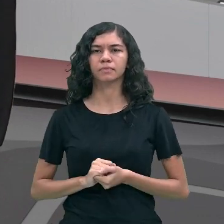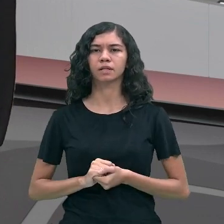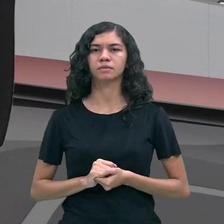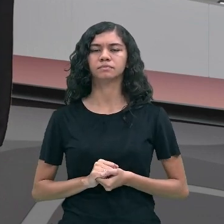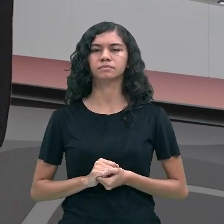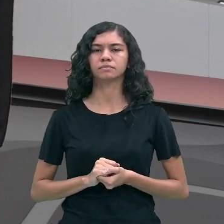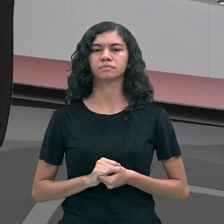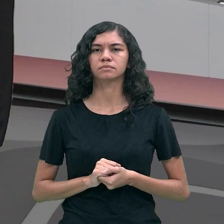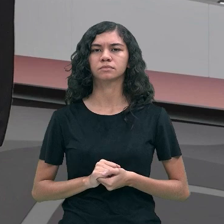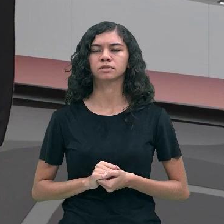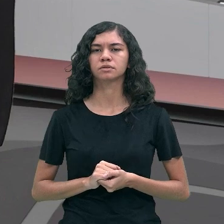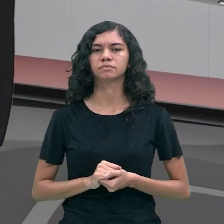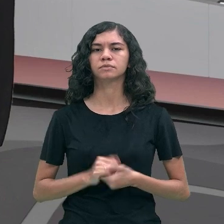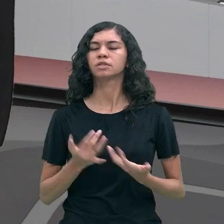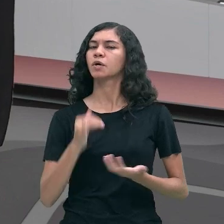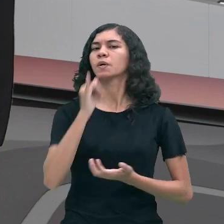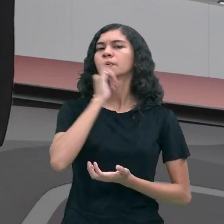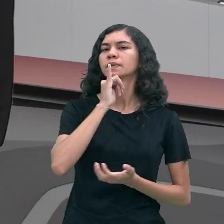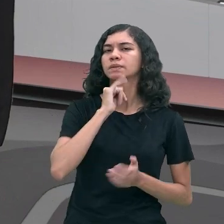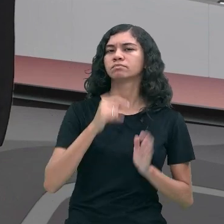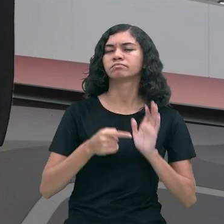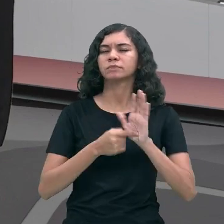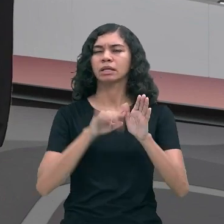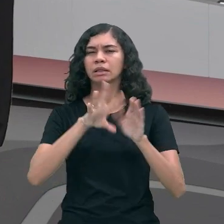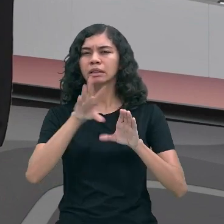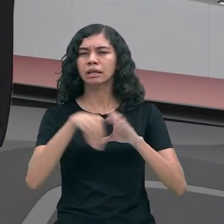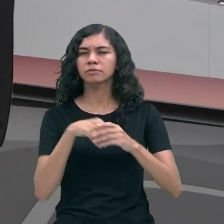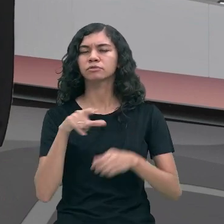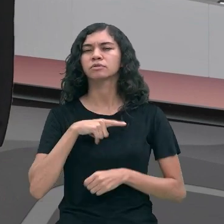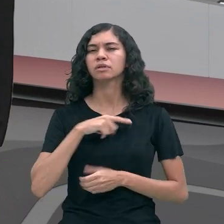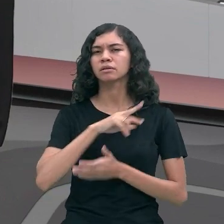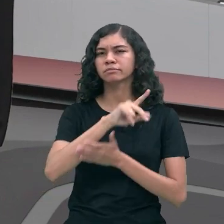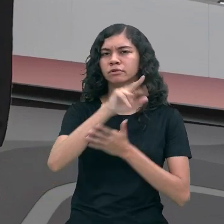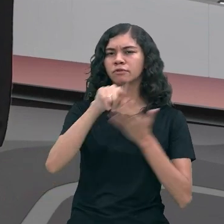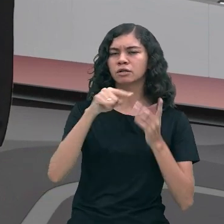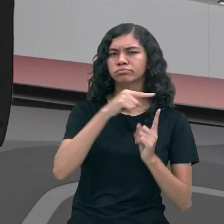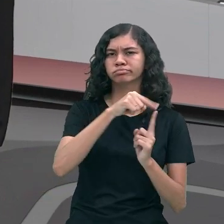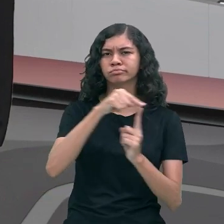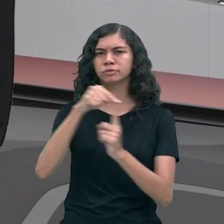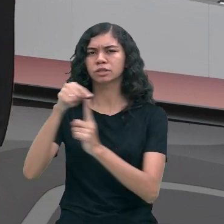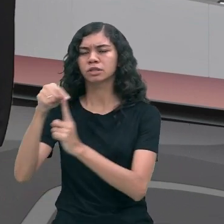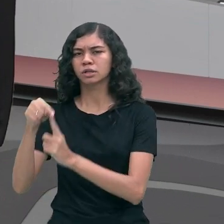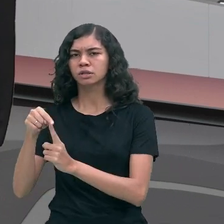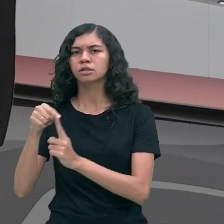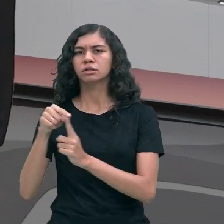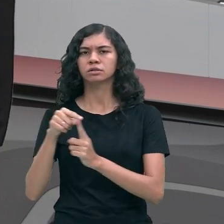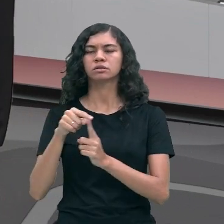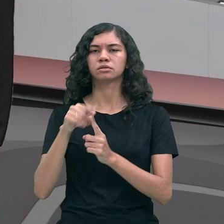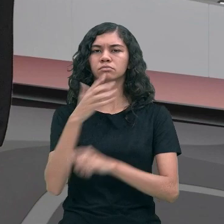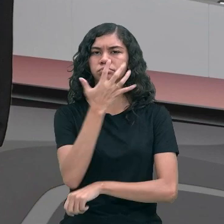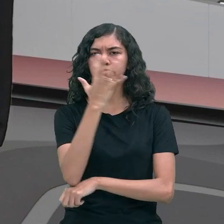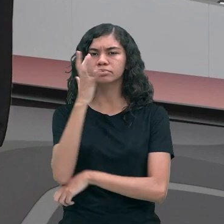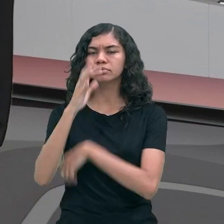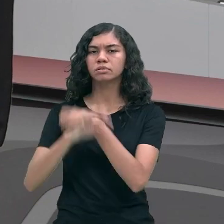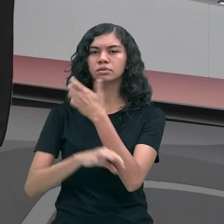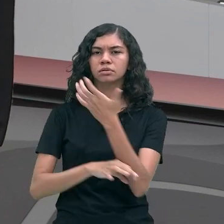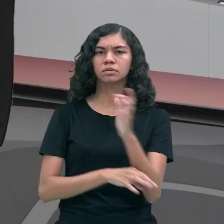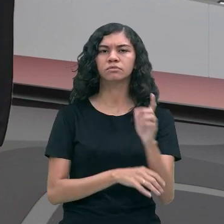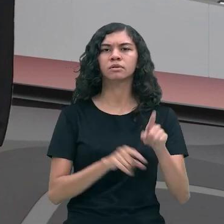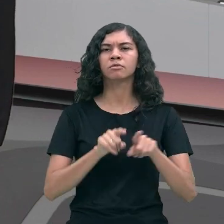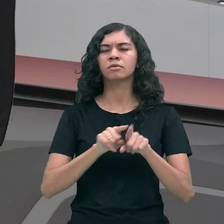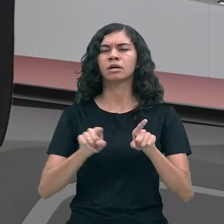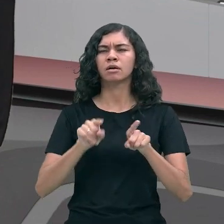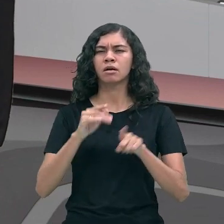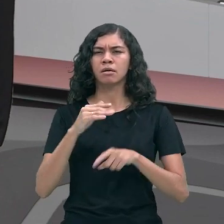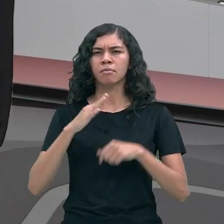as castanheiras, a sapucaia, as figueiras, algumas palmeiras, mas principalmente a sumaúma, né, que